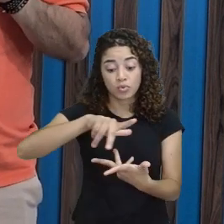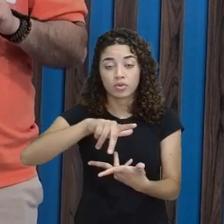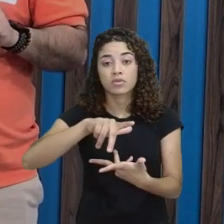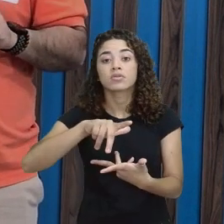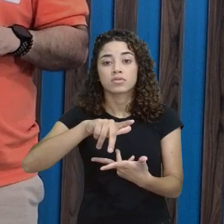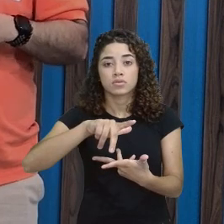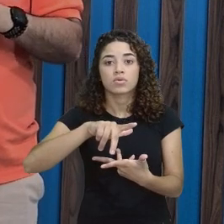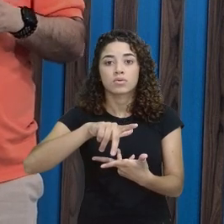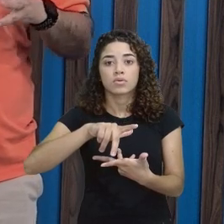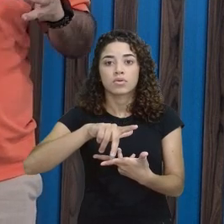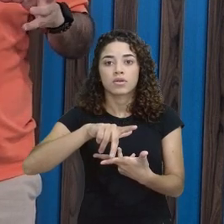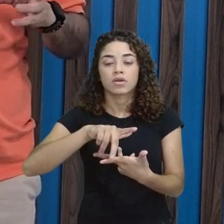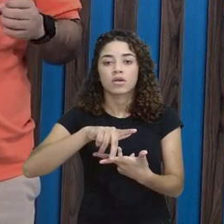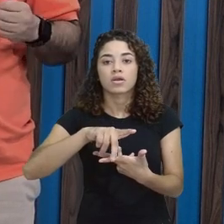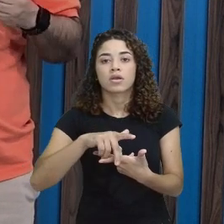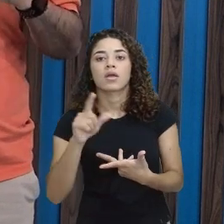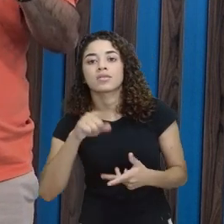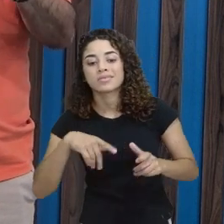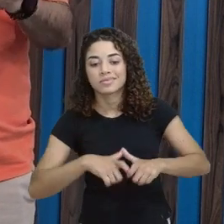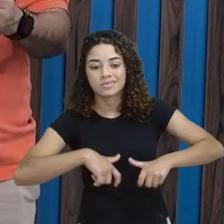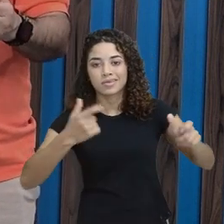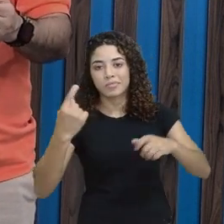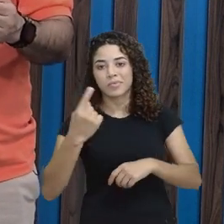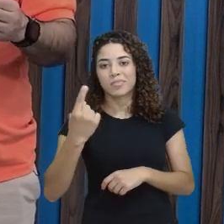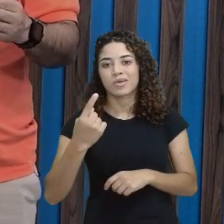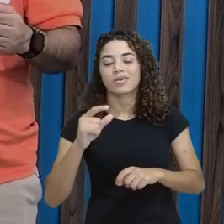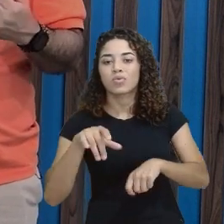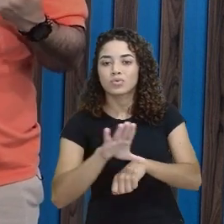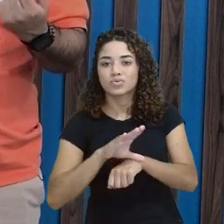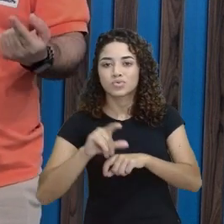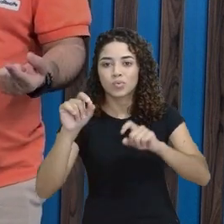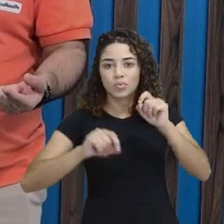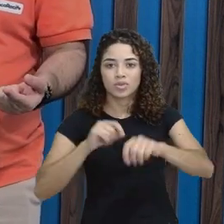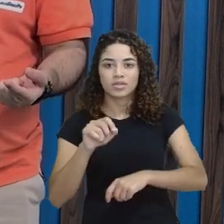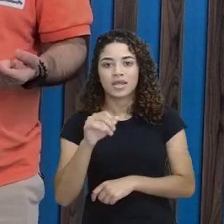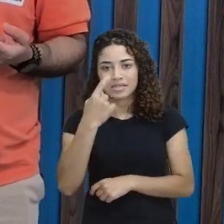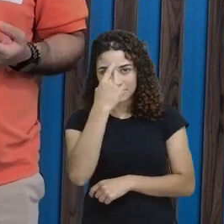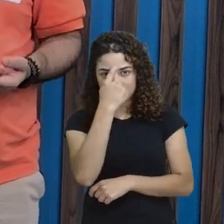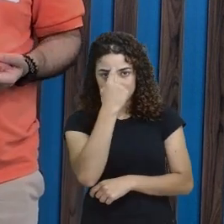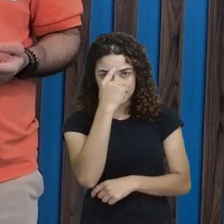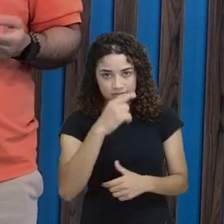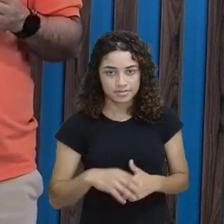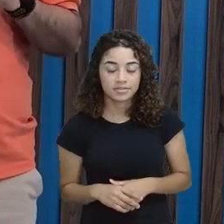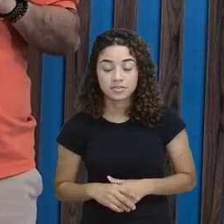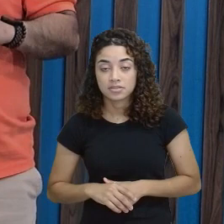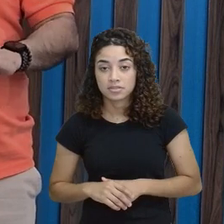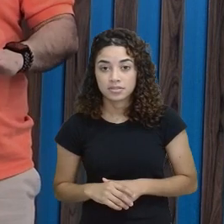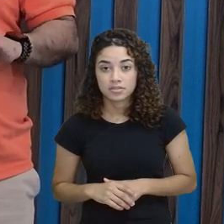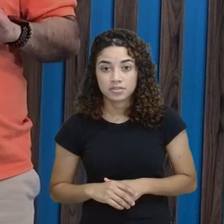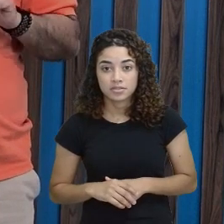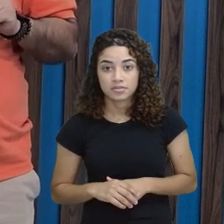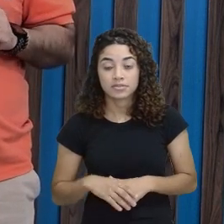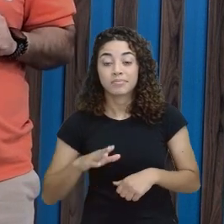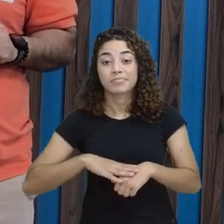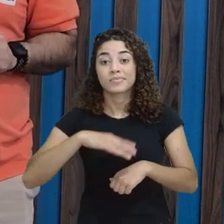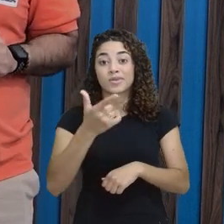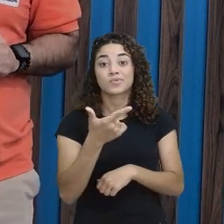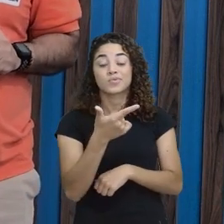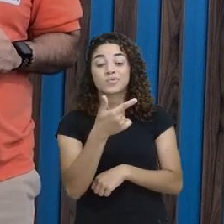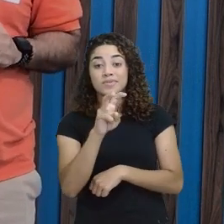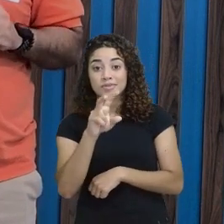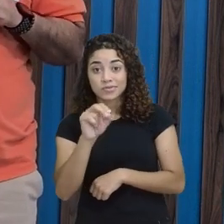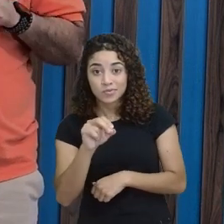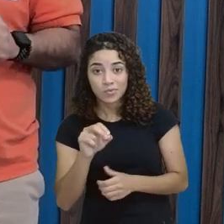perdendo apenas, né, em tamanho, né, para a Constituição da Índia, ok? Mais de